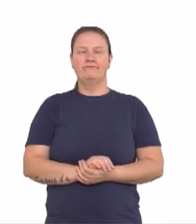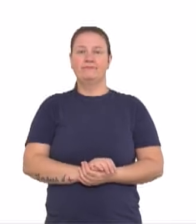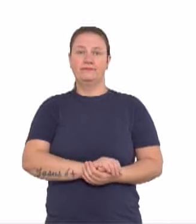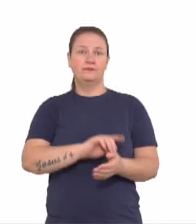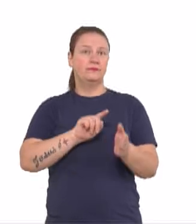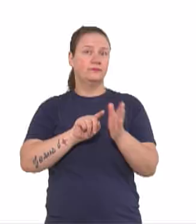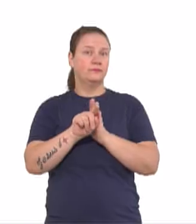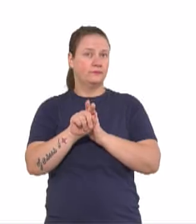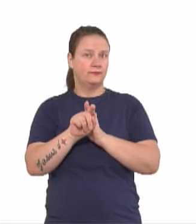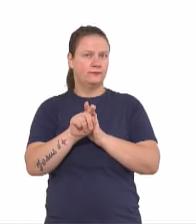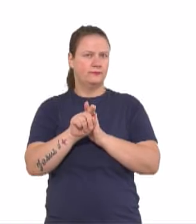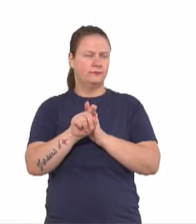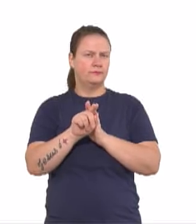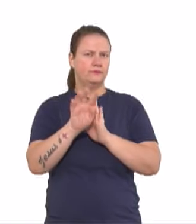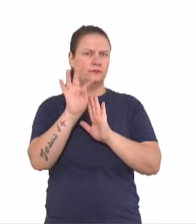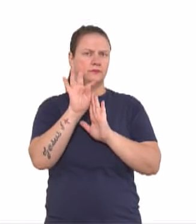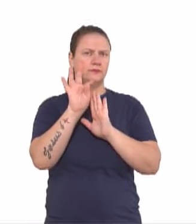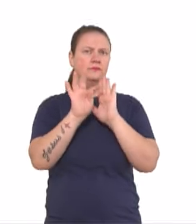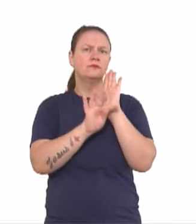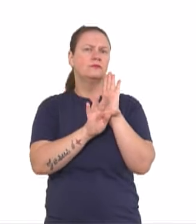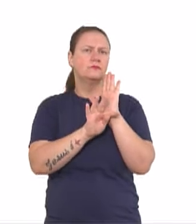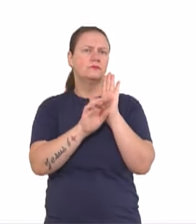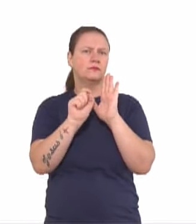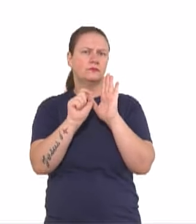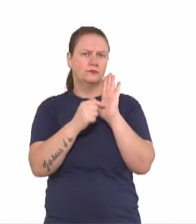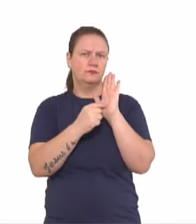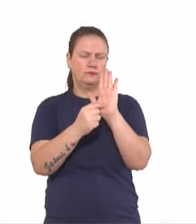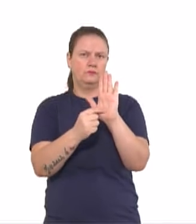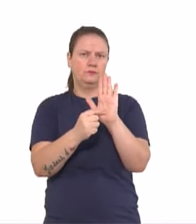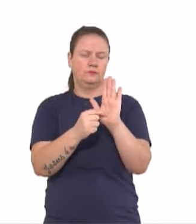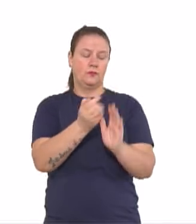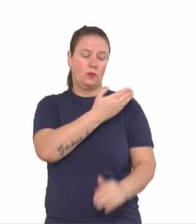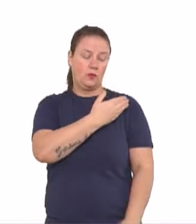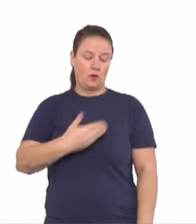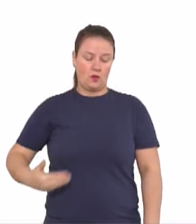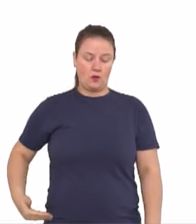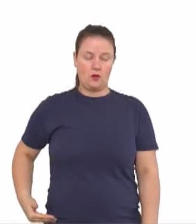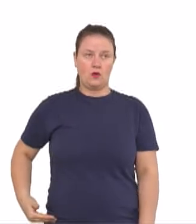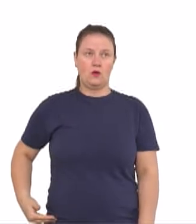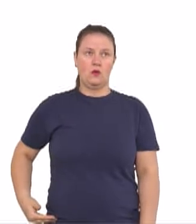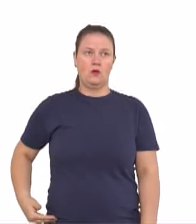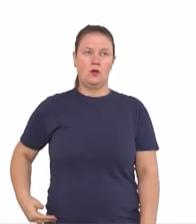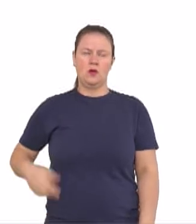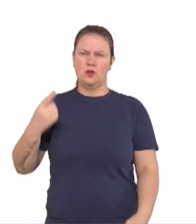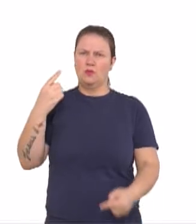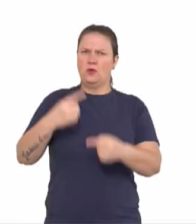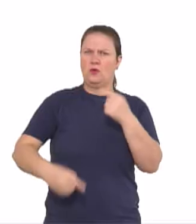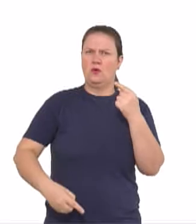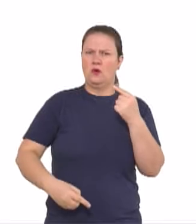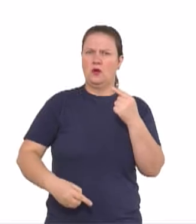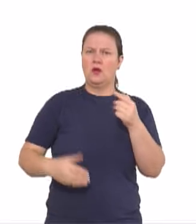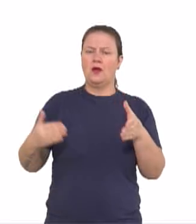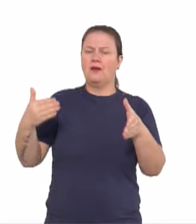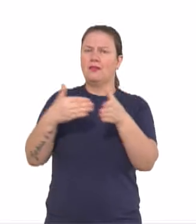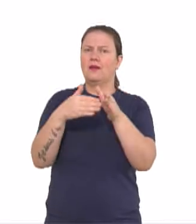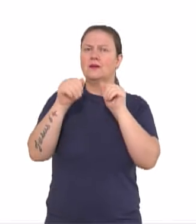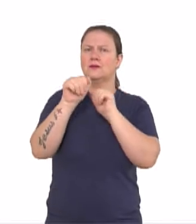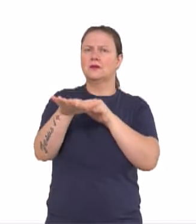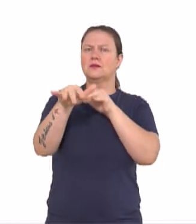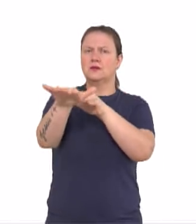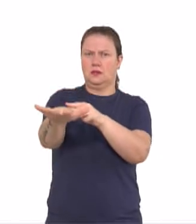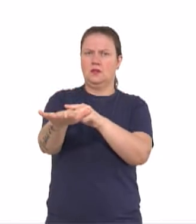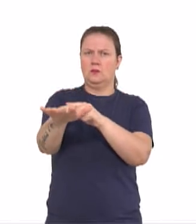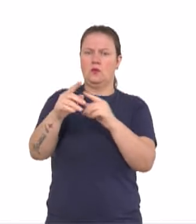Questão 1. O texto, o governo proíbe eventos esportivos até setembro e campeonato francês é